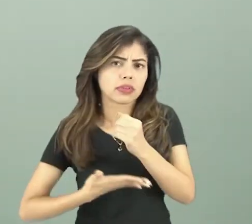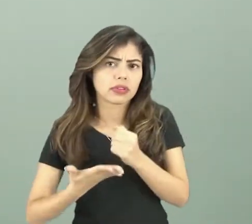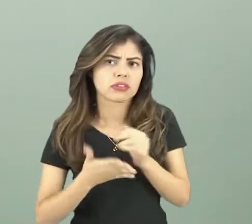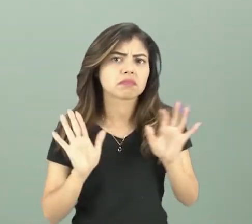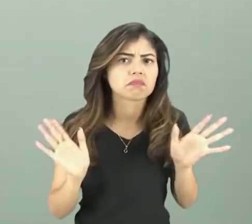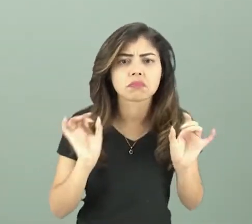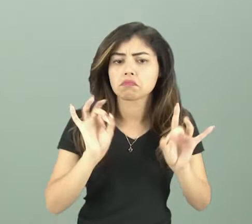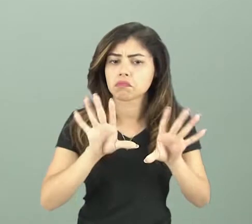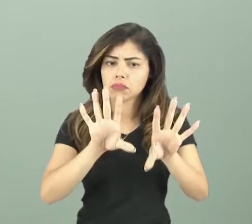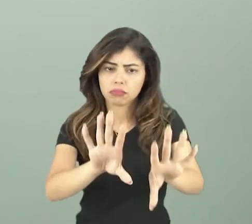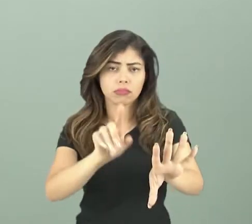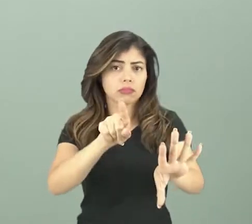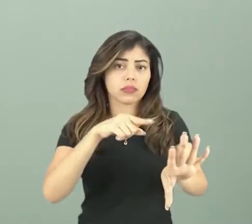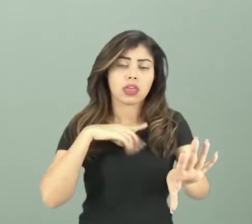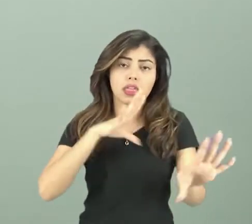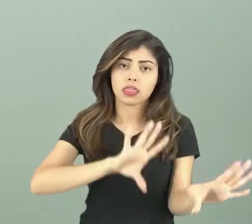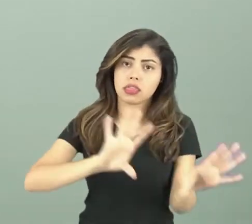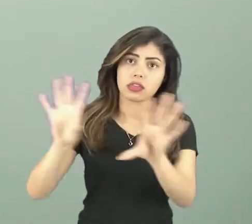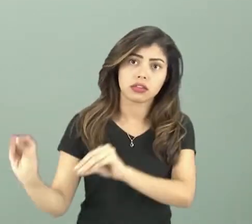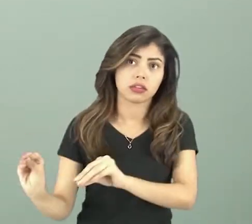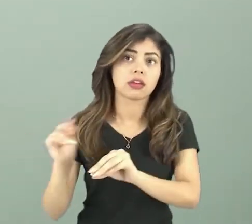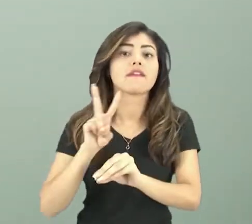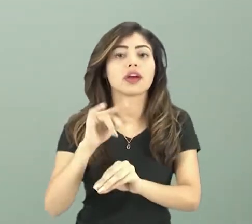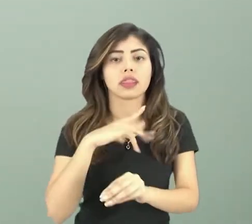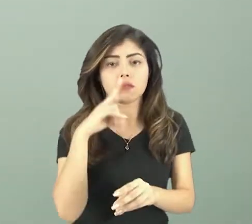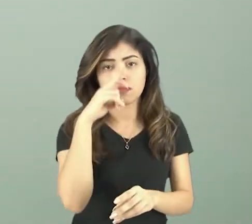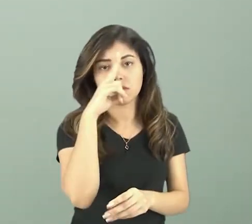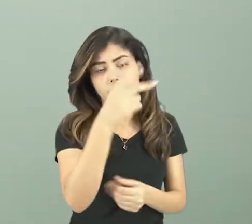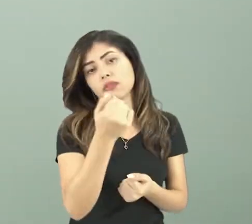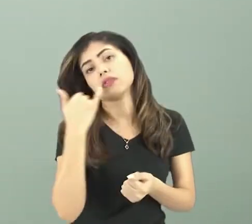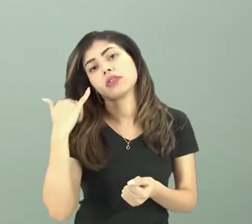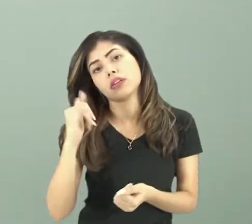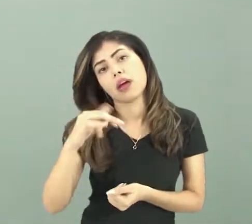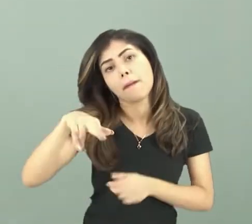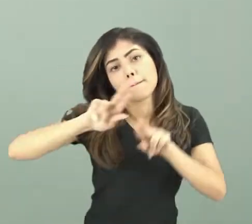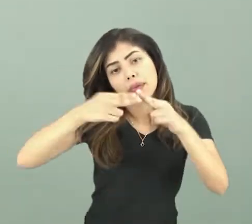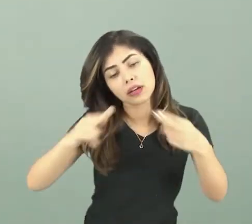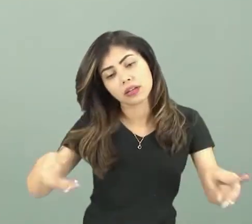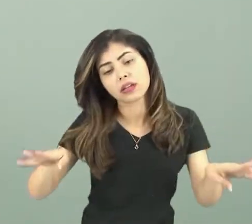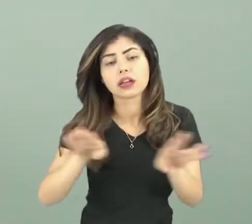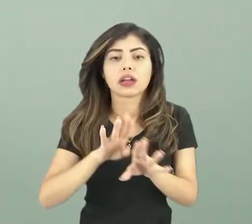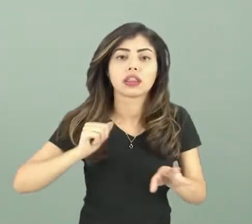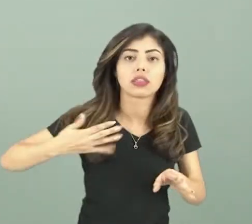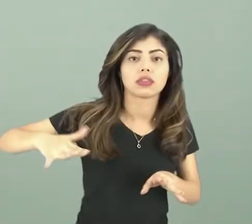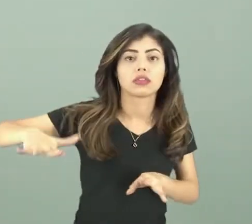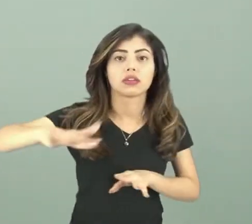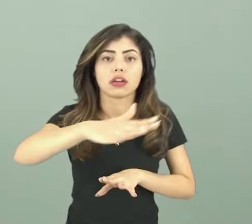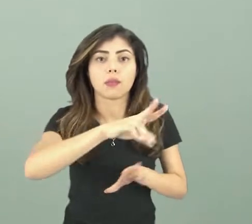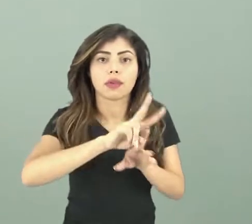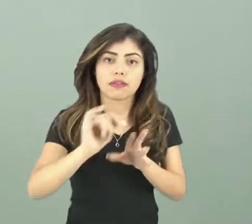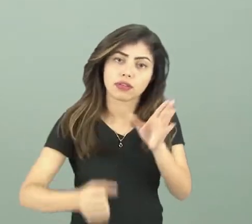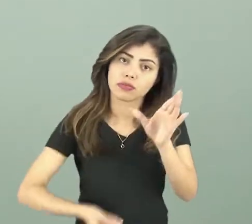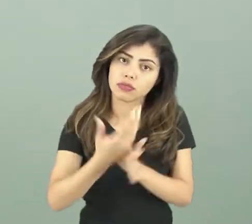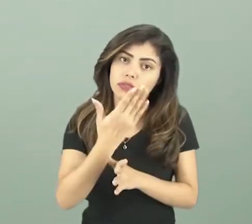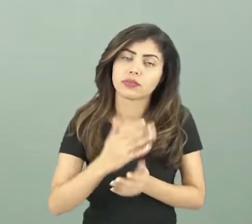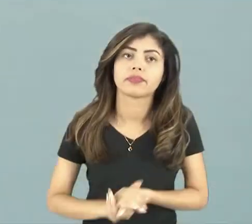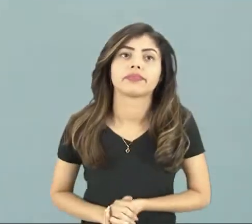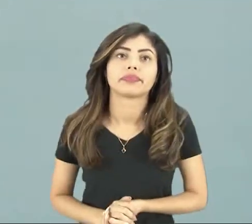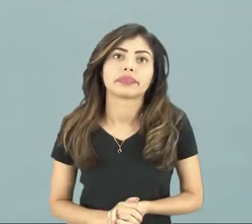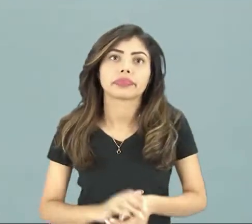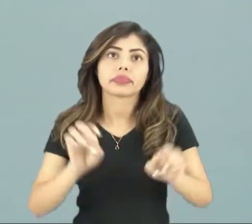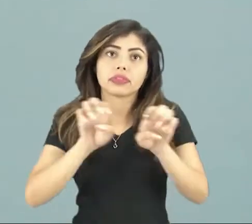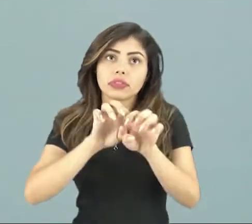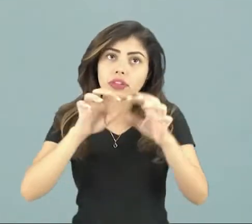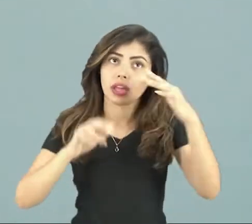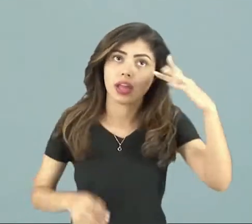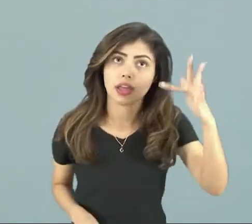isso. Teve uma carga, ela se deslocou, vai ter uma força magnética por conta do campo que essa carga está criando. A equação F